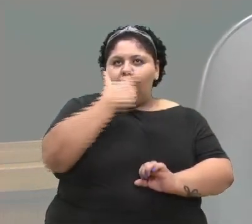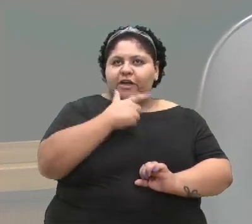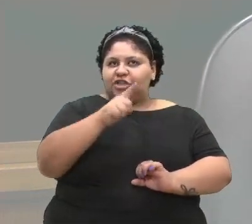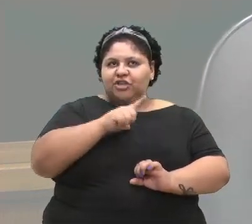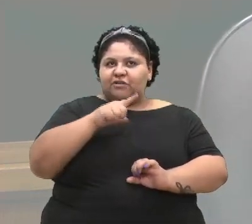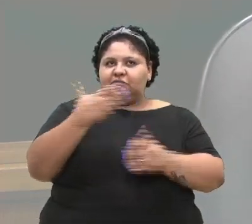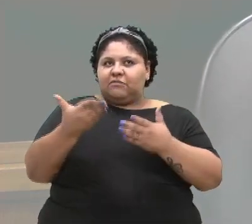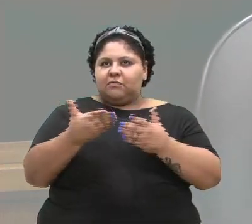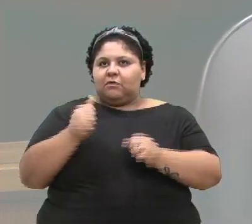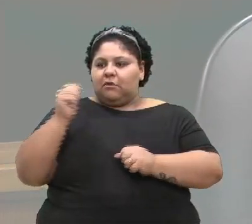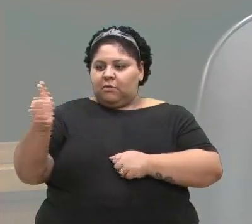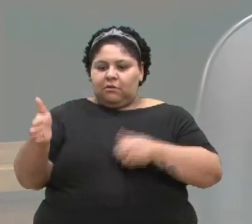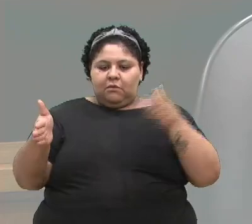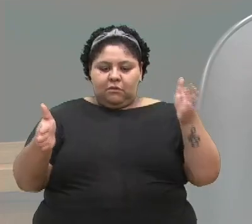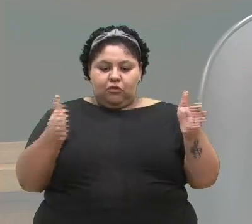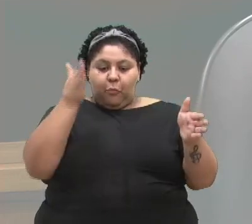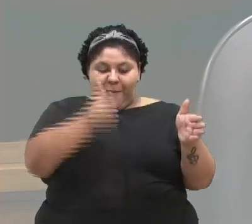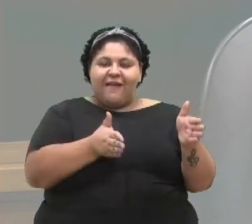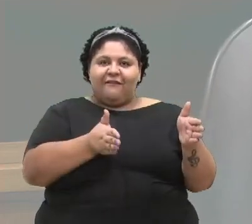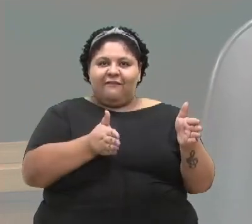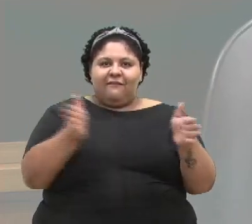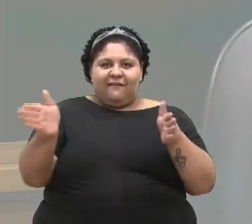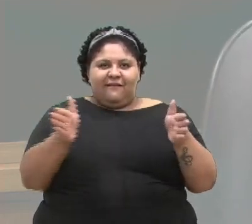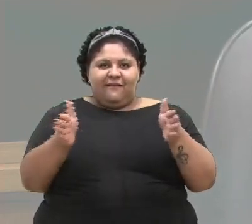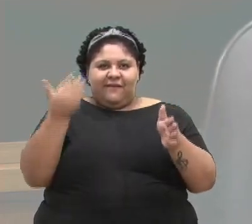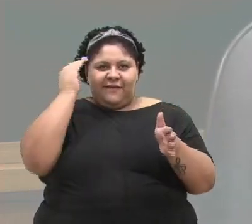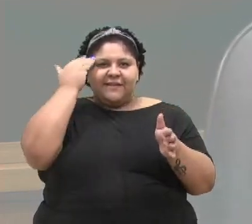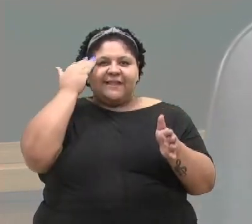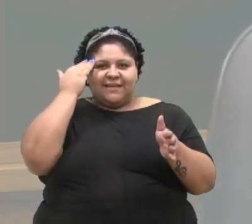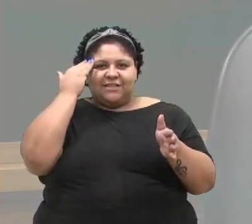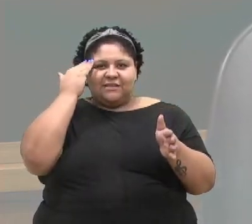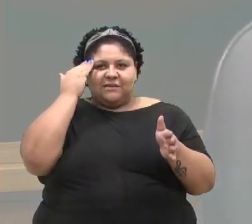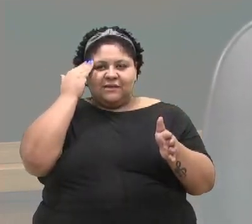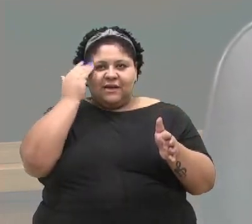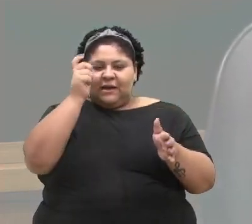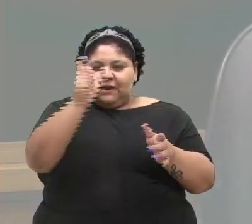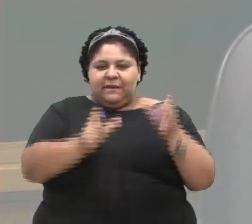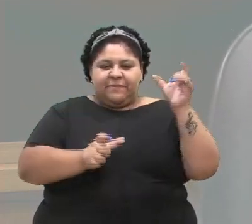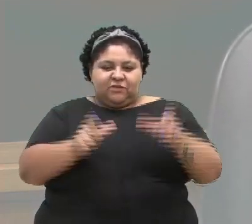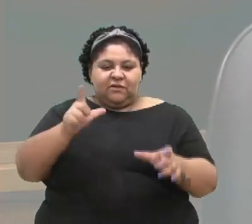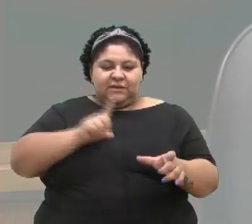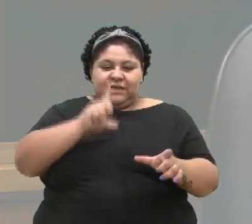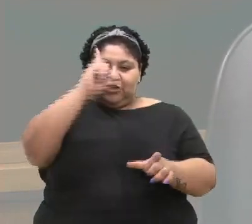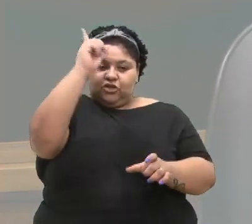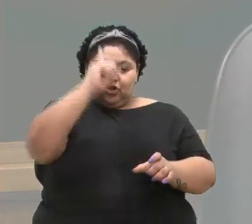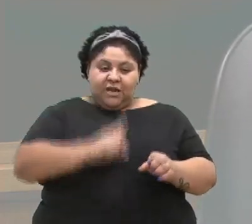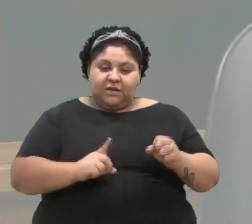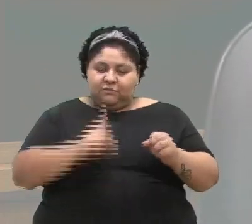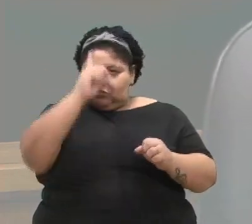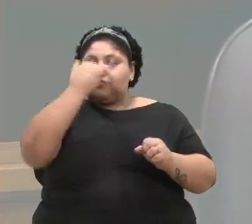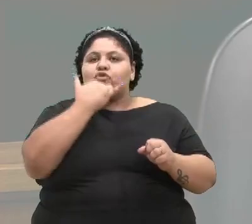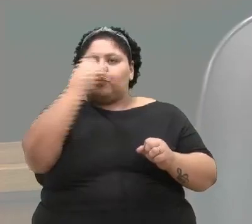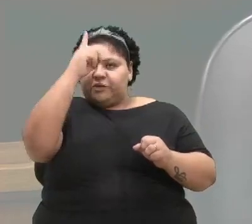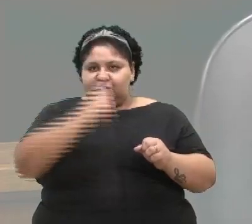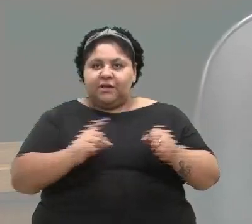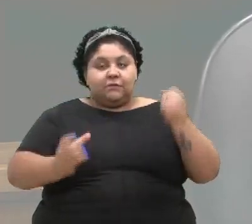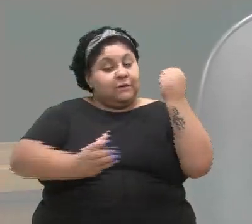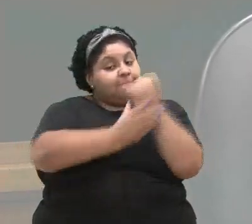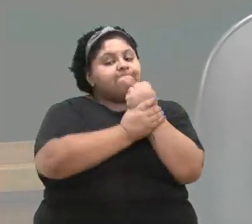entre o autônomo ou aquele que tem seus direitos trabalhistas garantidos pela CLT. E eu acho que